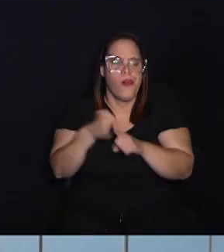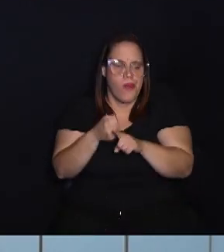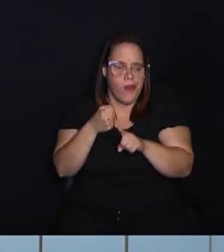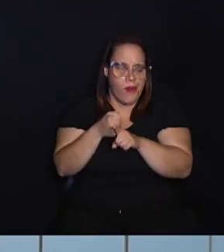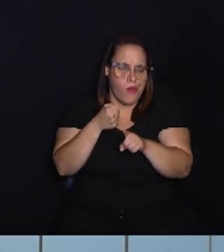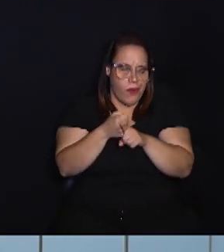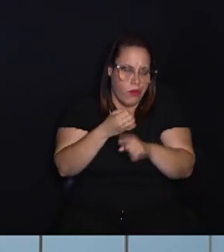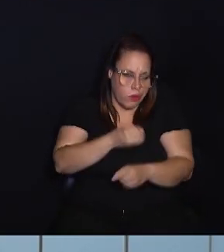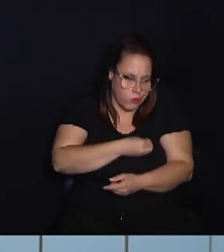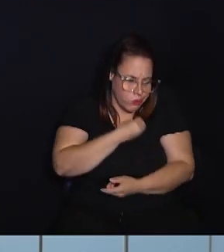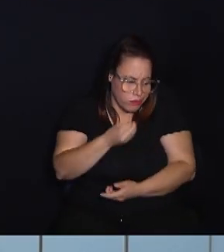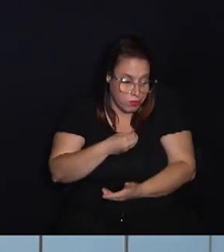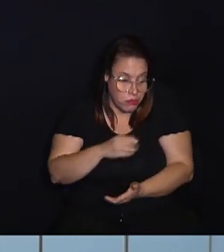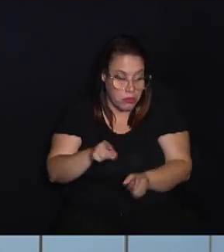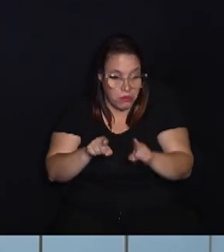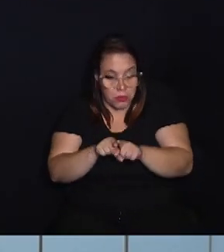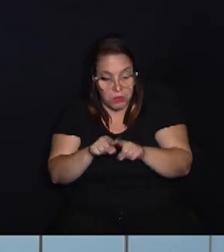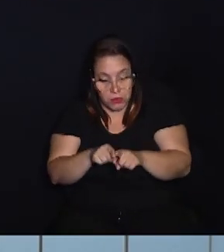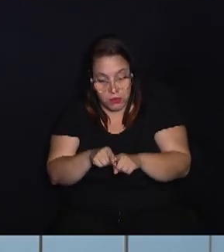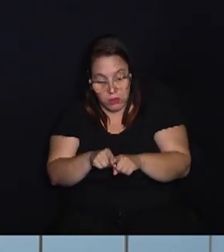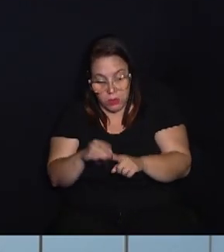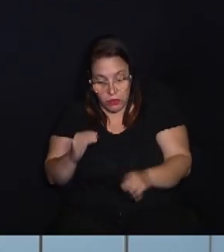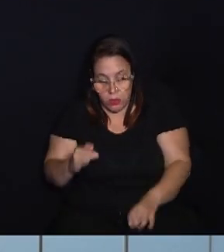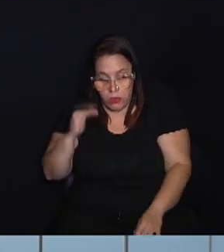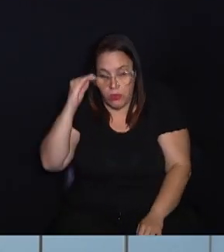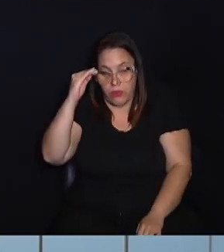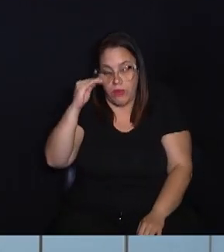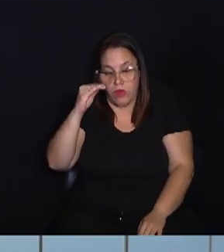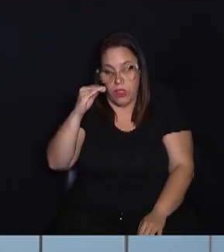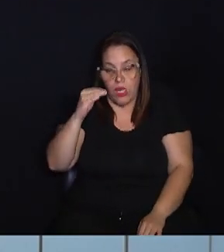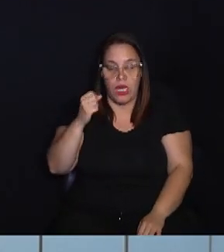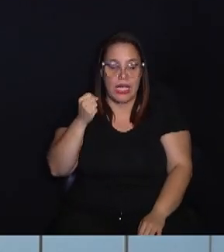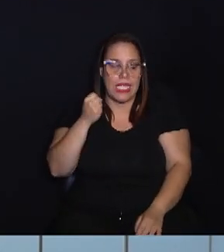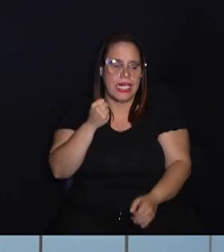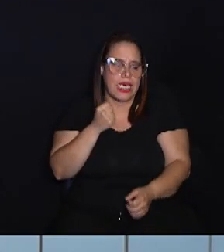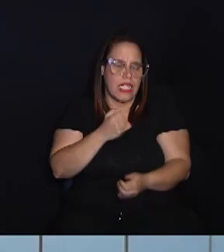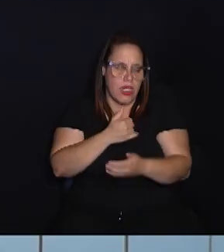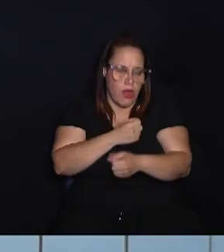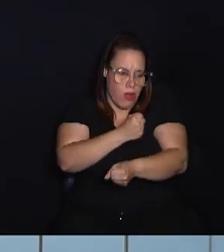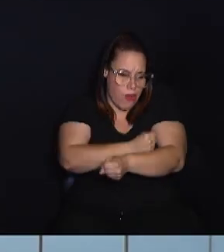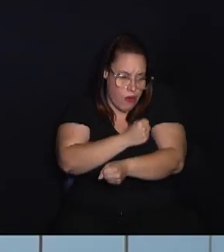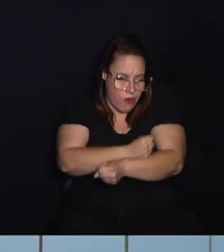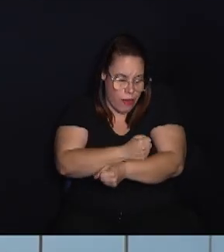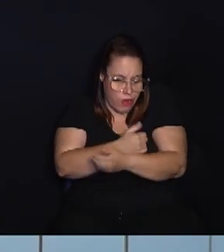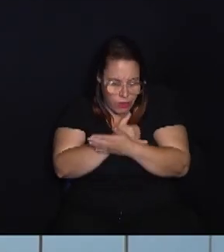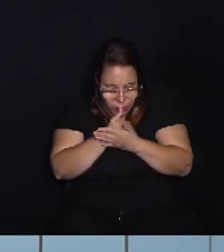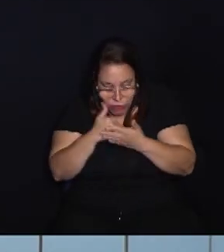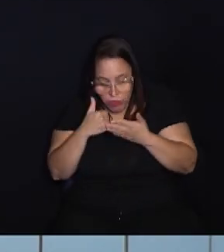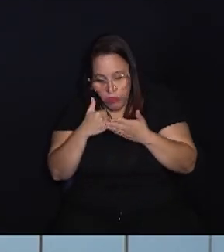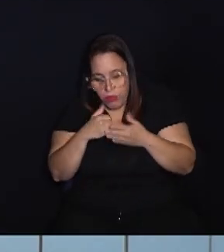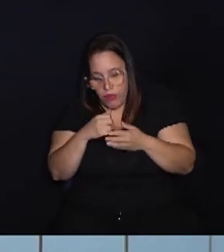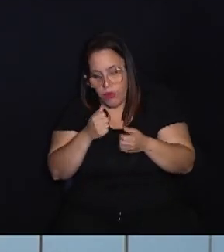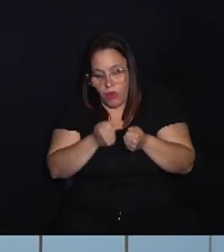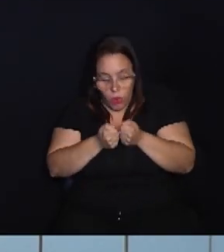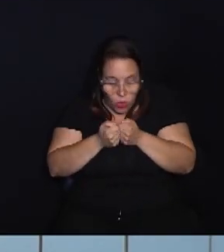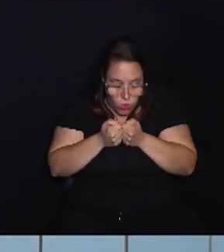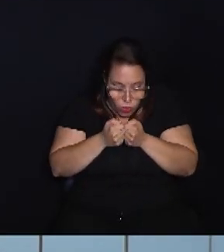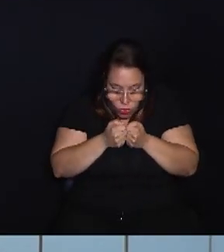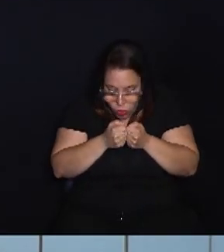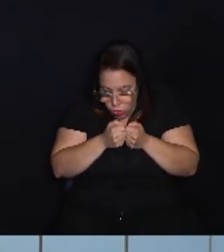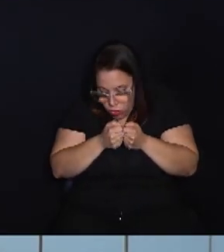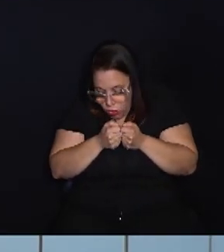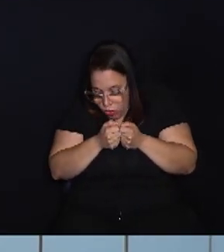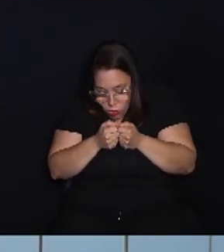a vida também dos adultos, quando a gente fala de vícios, dependências, né? A questão dos jogos hoje, eletrônicos, está